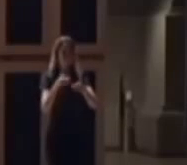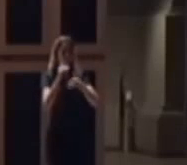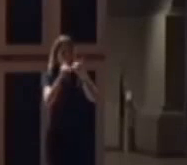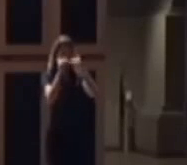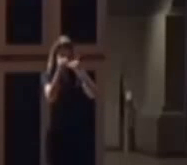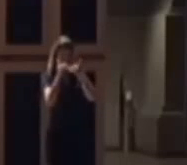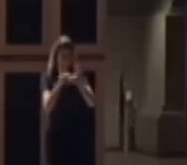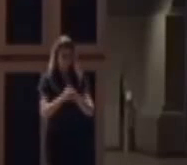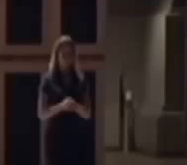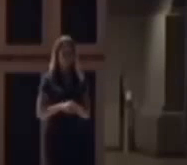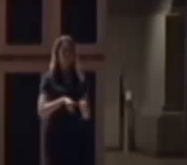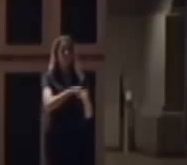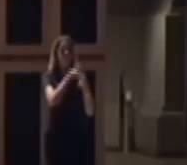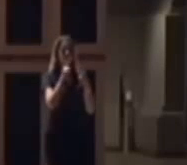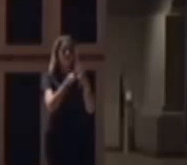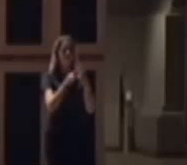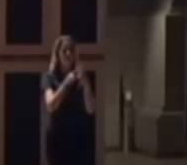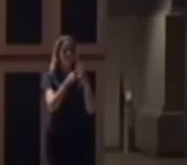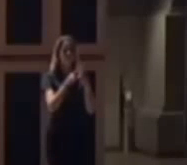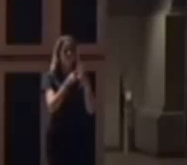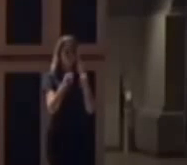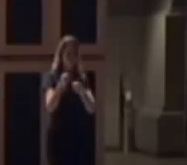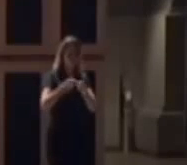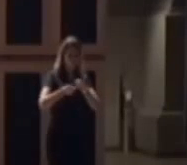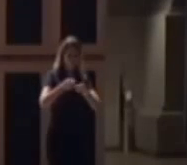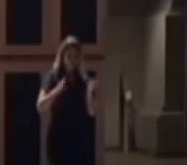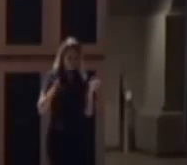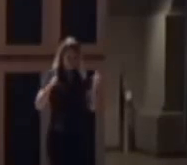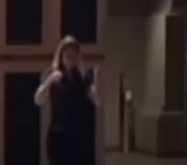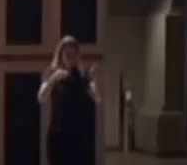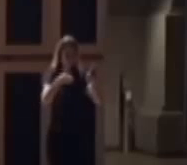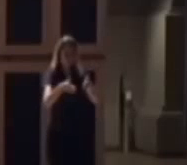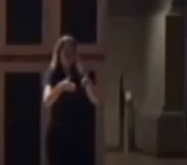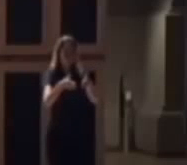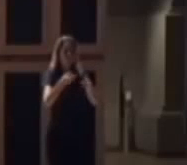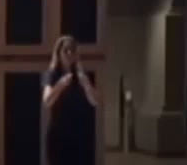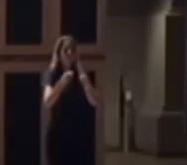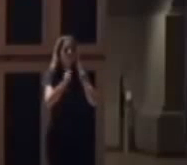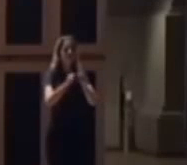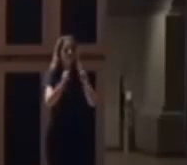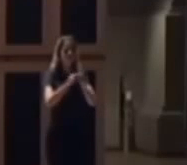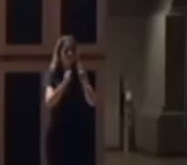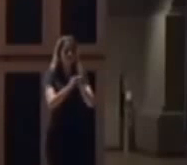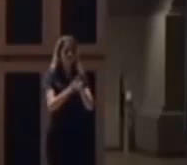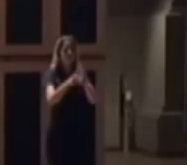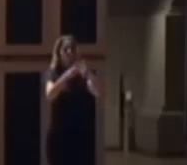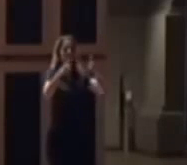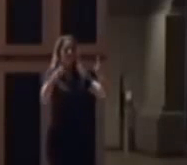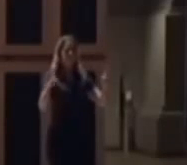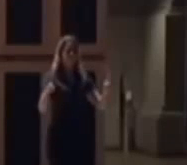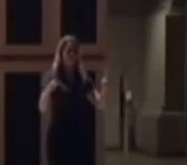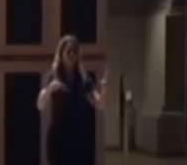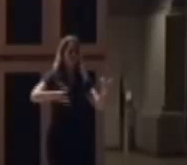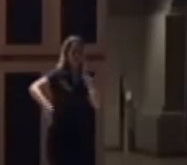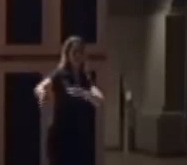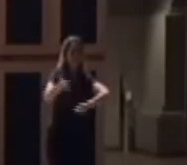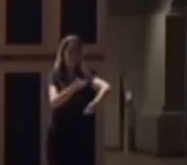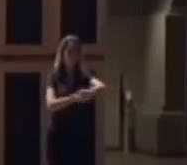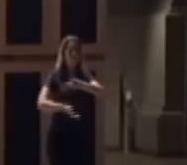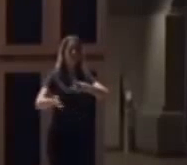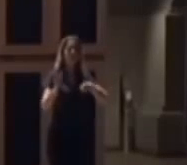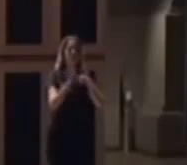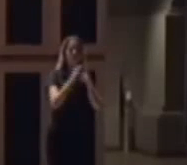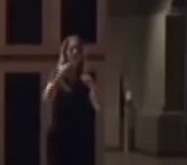processos. Alinhamento com órgãos de controle, algo fundamental, né, como é que a gente também amplia esse diálogo, essa discussão, e